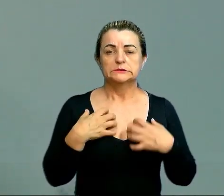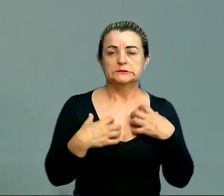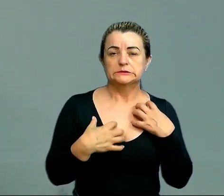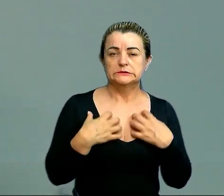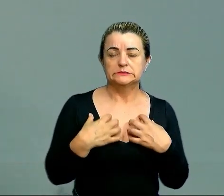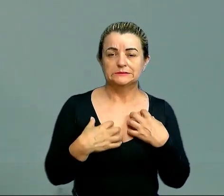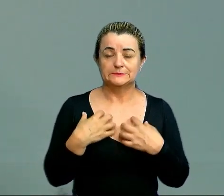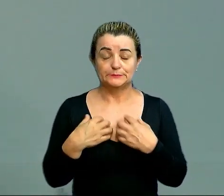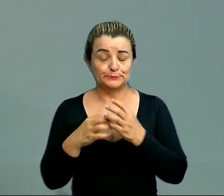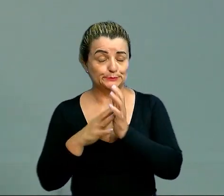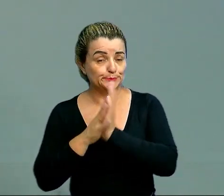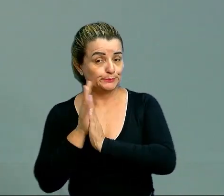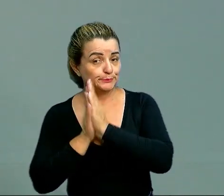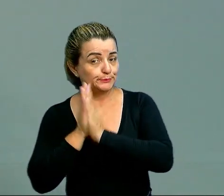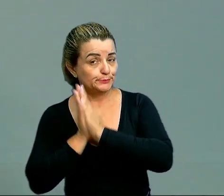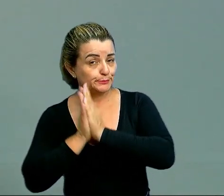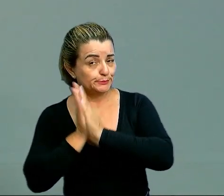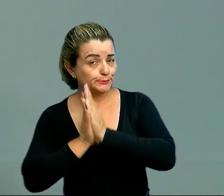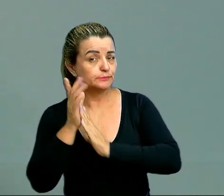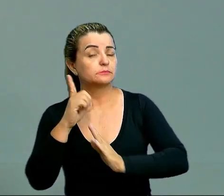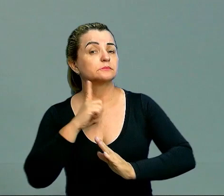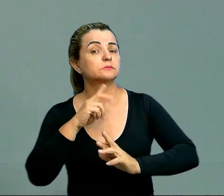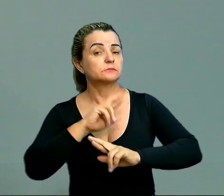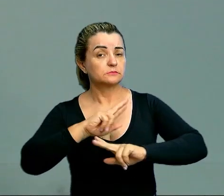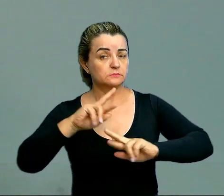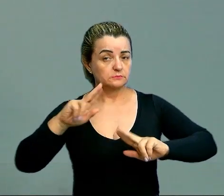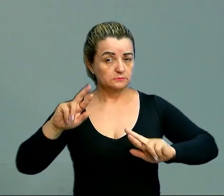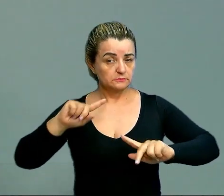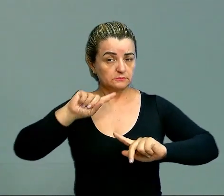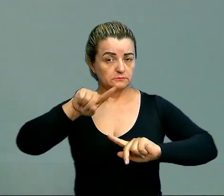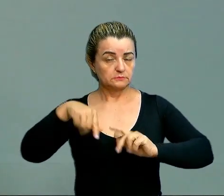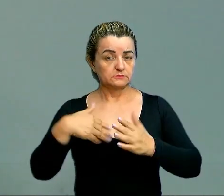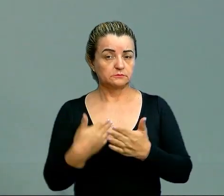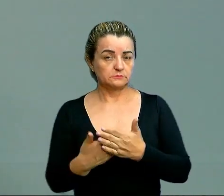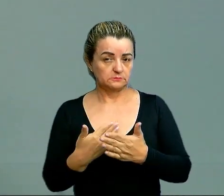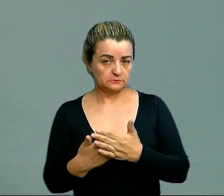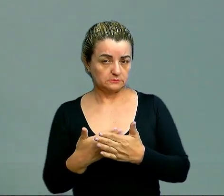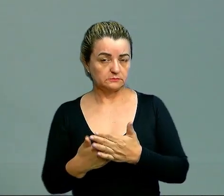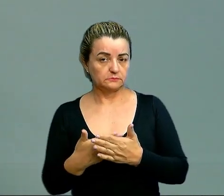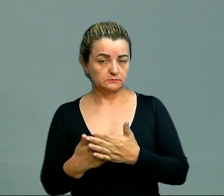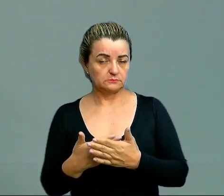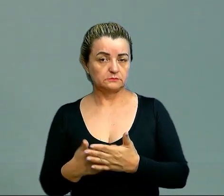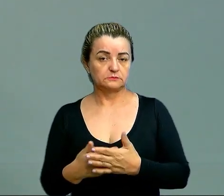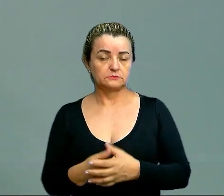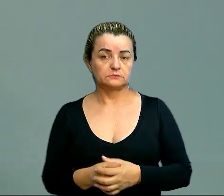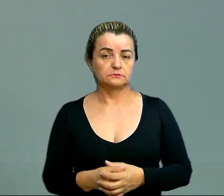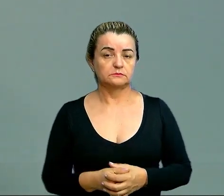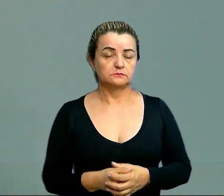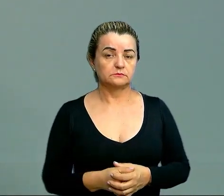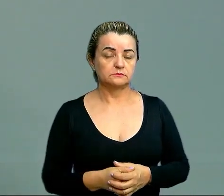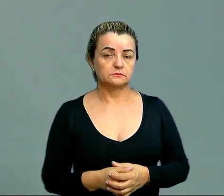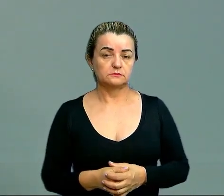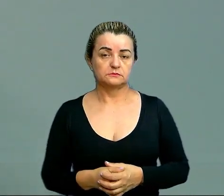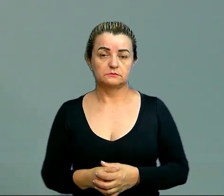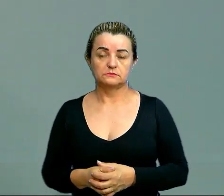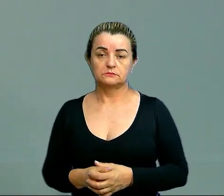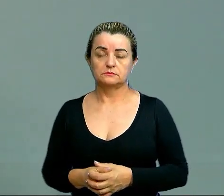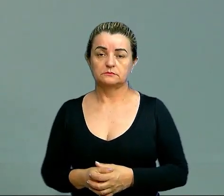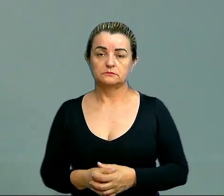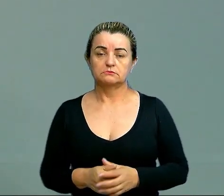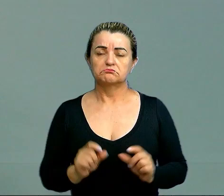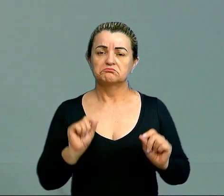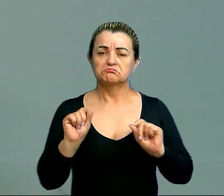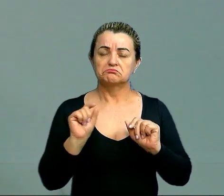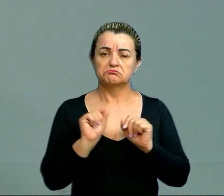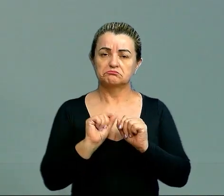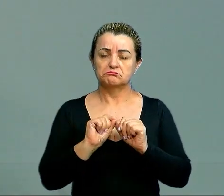envolveram a Guerra Fria, elas foram inúmeras, né? Que na próxima aula, inclusive, nós vamos estudar. Tensões essas que faziam